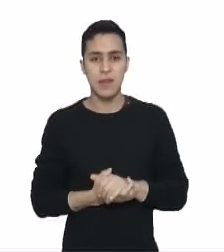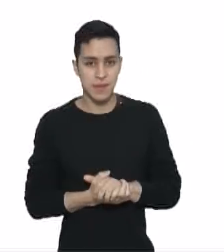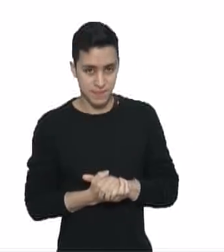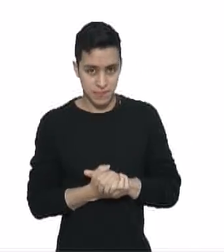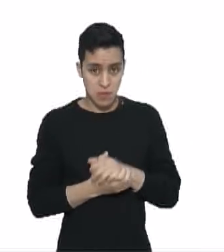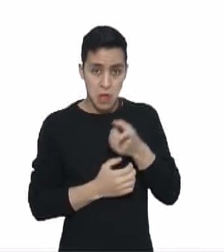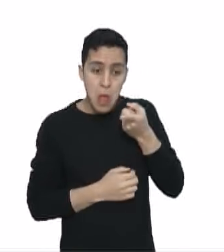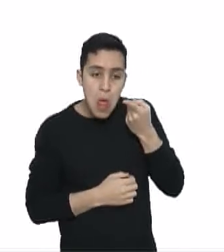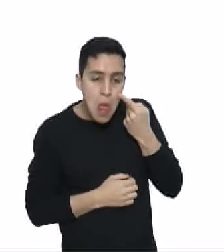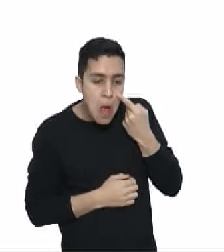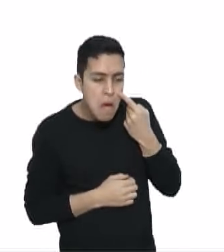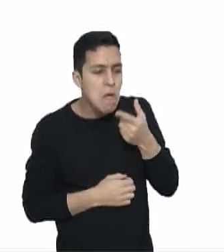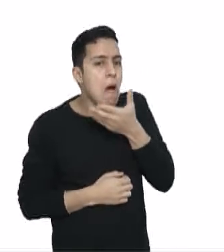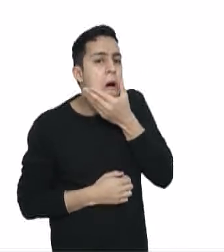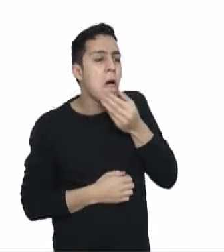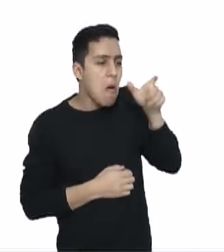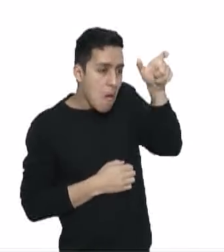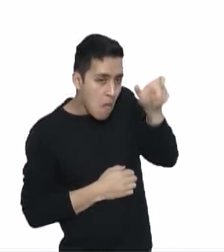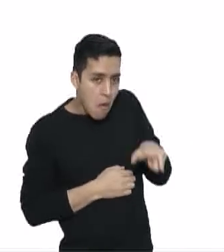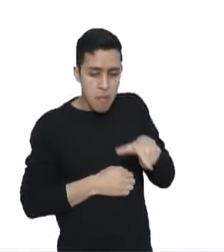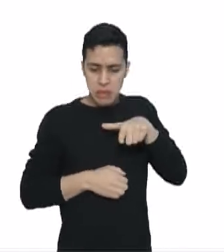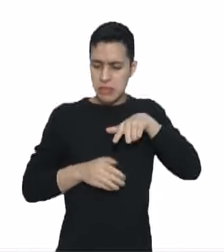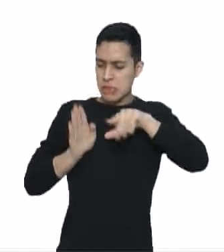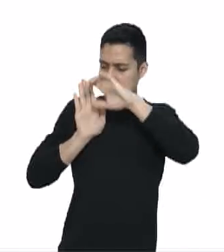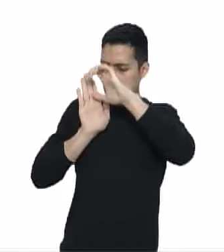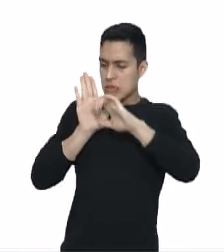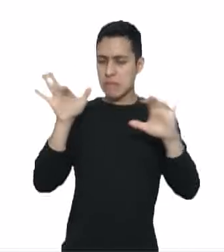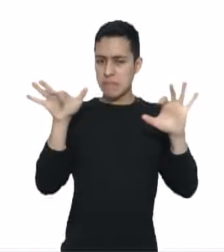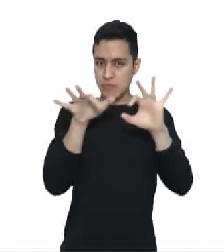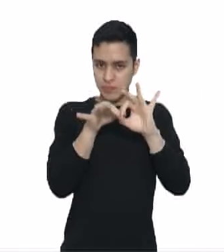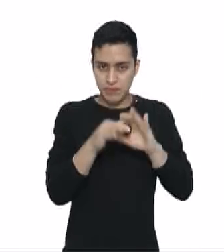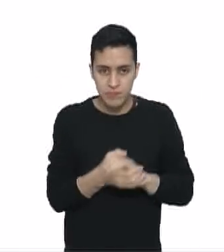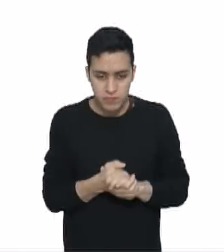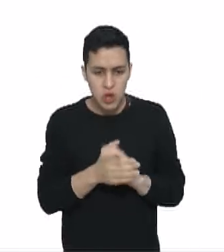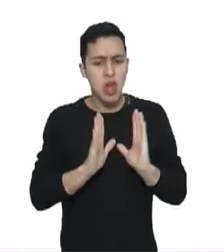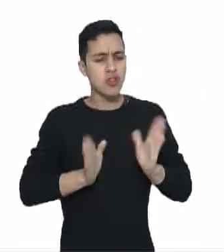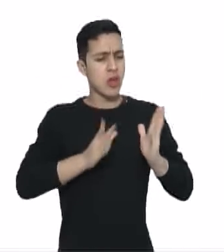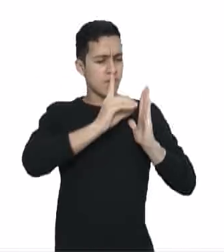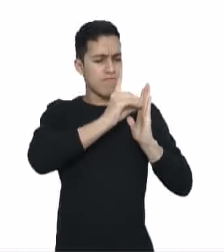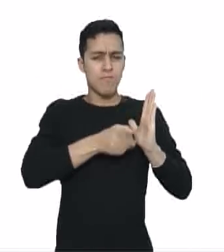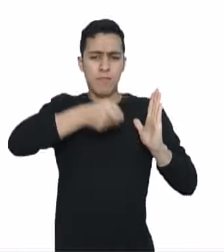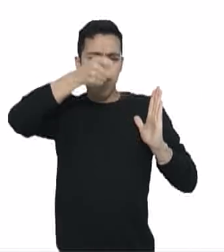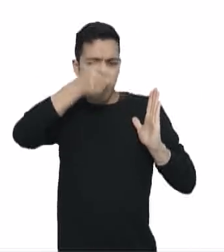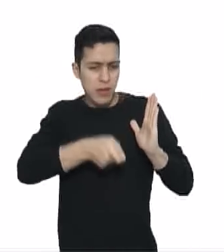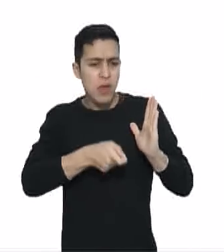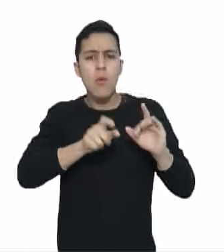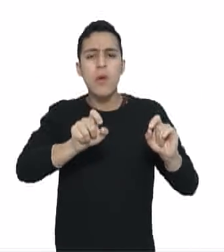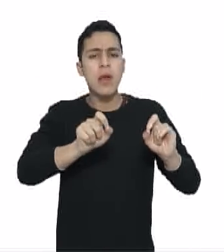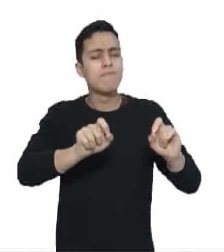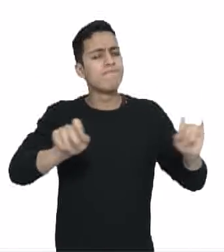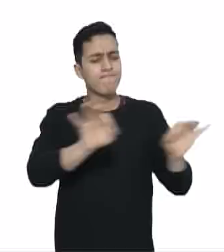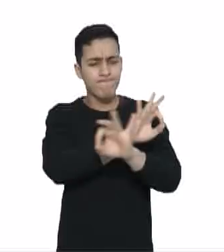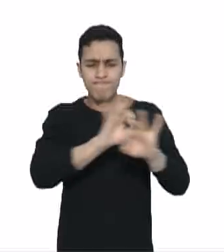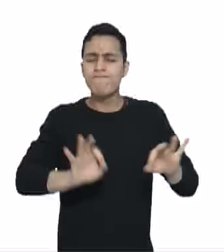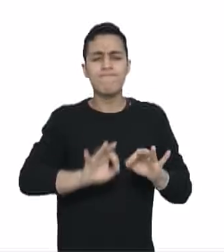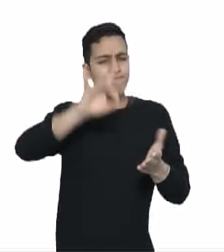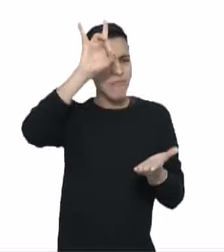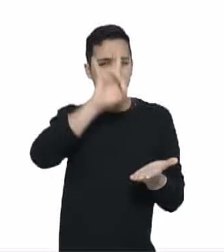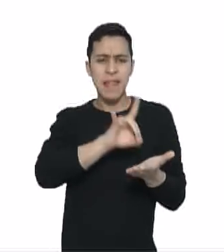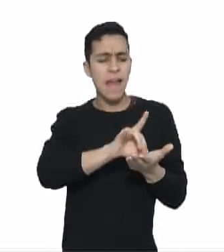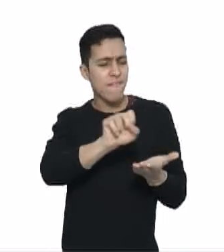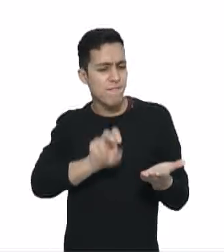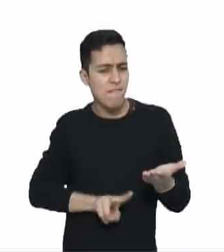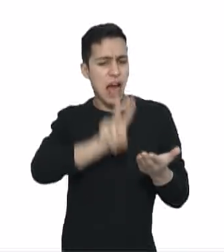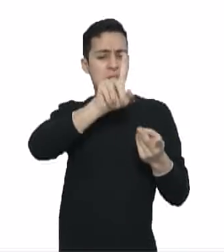Os Estatutos do Homem. Artigo 1º. Fica decretado que agora vale a verdade, que agora vale a